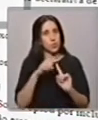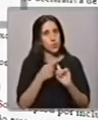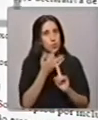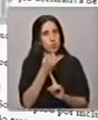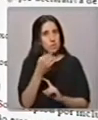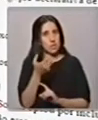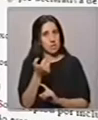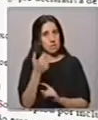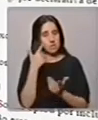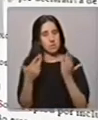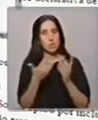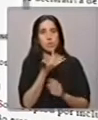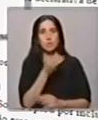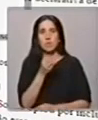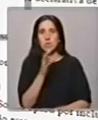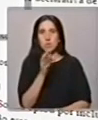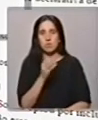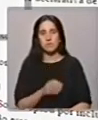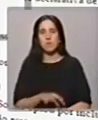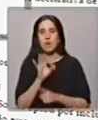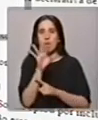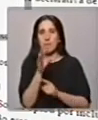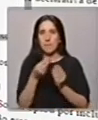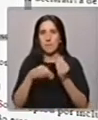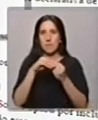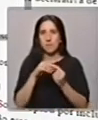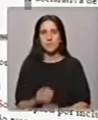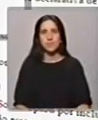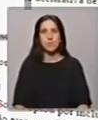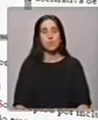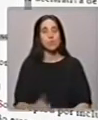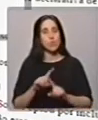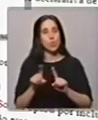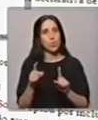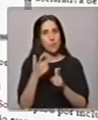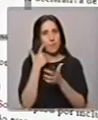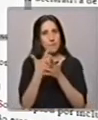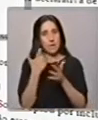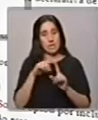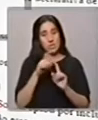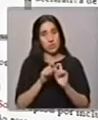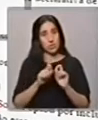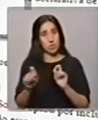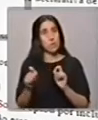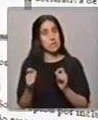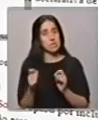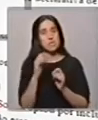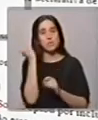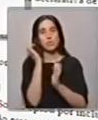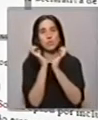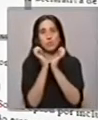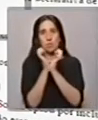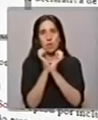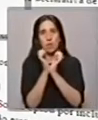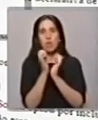ano de 2014. E acrescenta... A única diferença que houve este ano é que o Instituto de Segurança Social optou